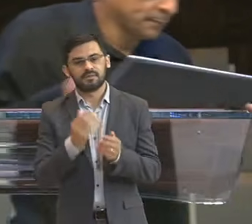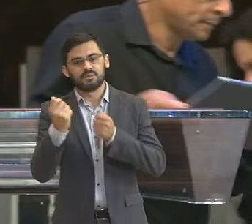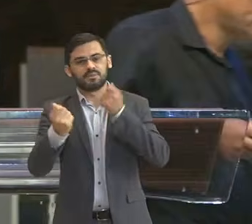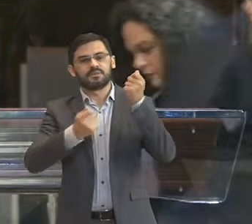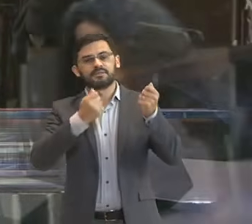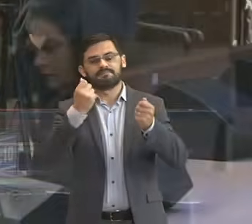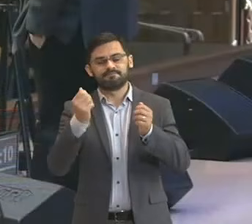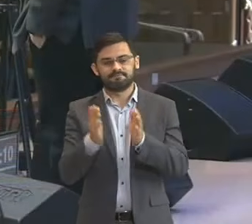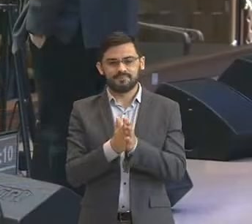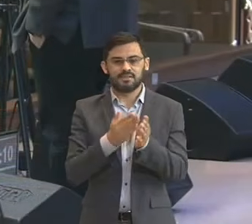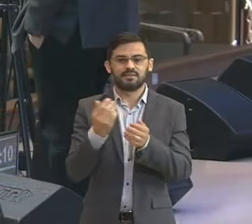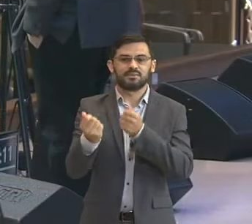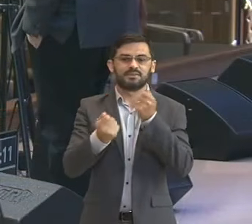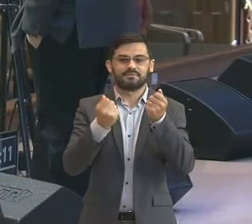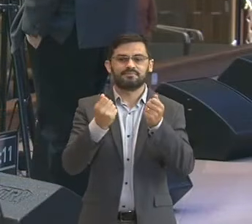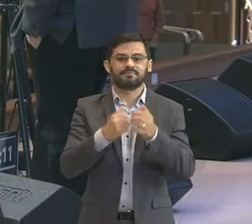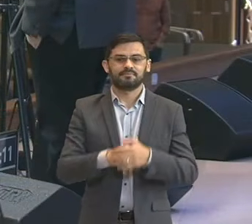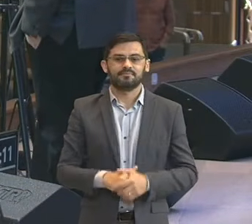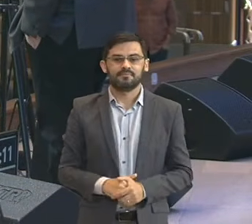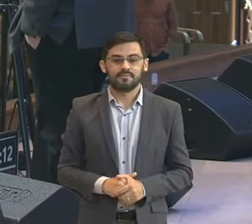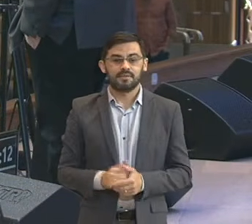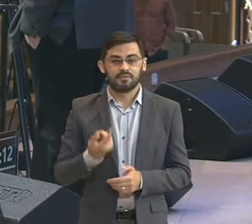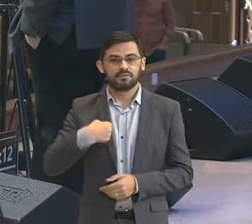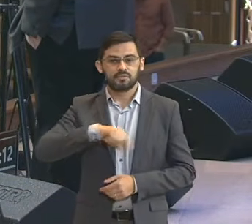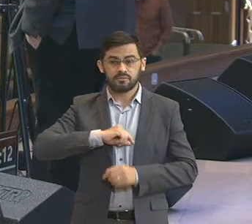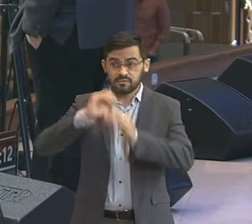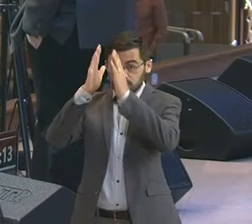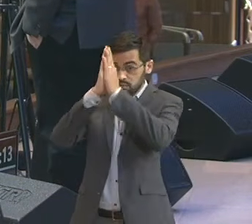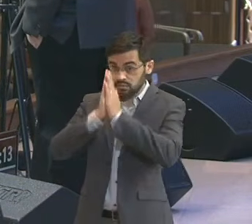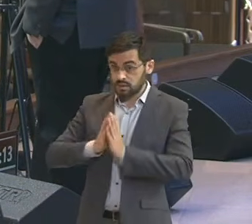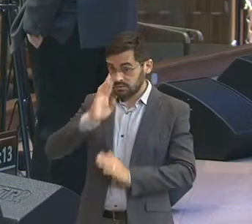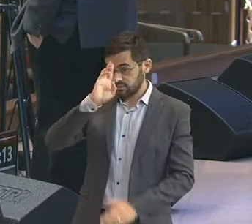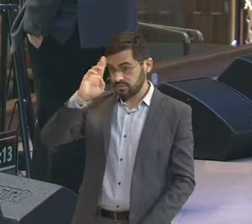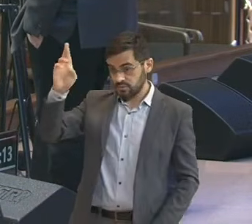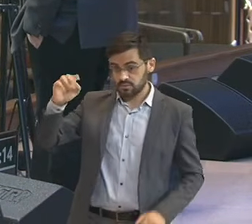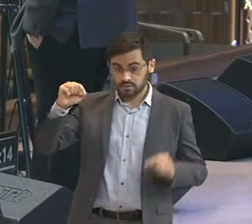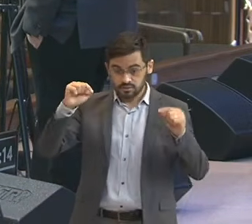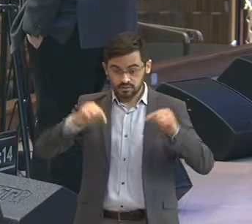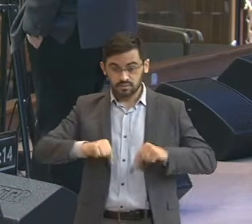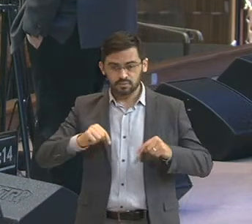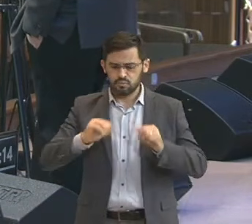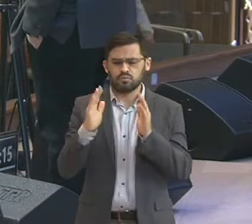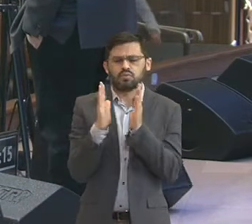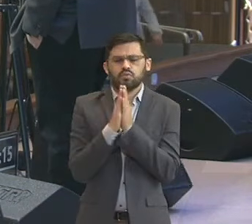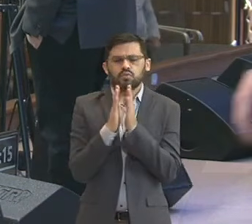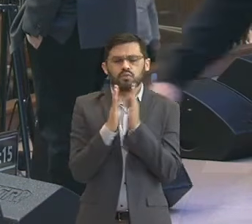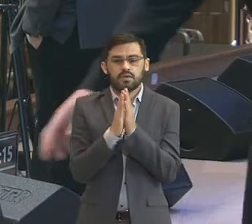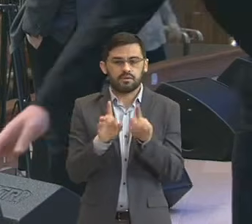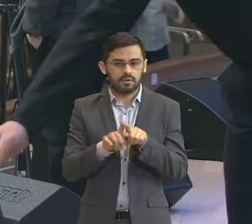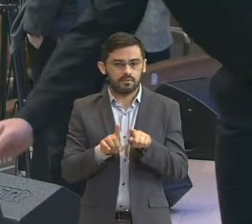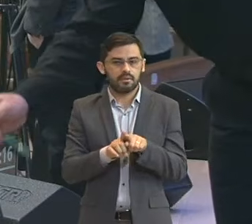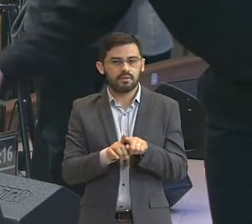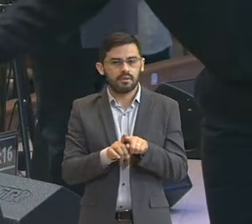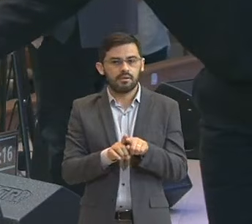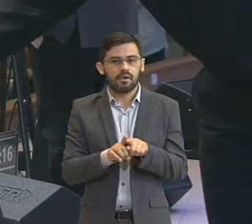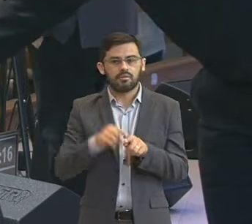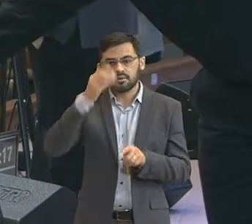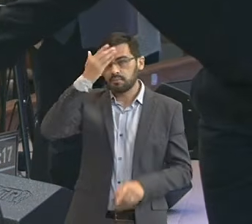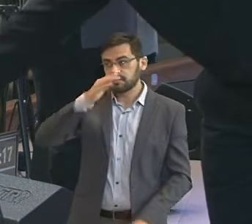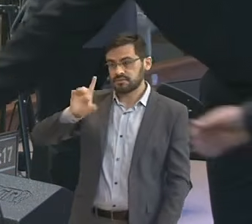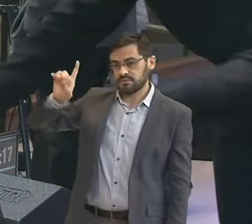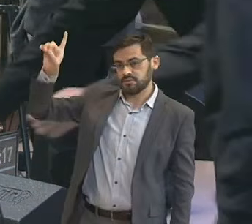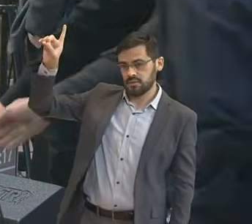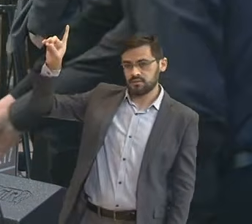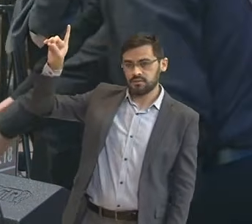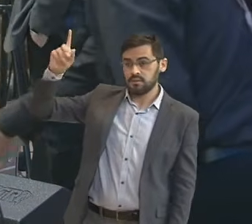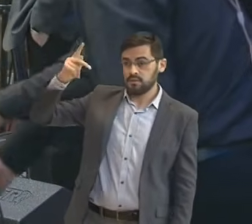Aleluia, aleluia. E a gente vai adorar o Senhor juntos aqui, orar ao Senhor, vai colocar na presença